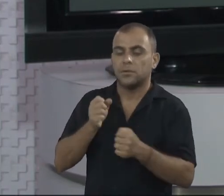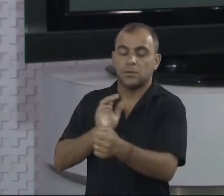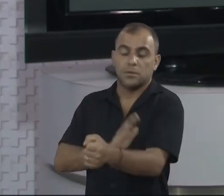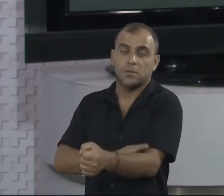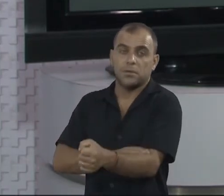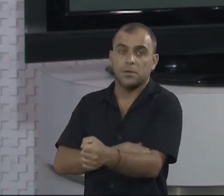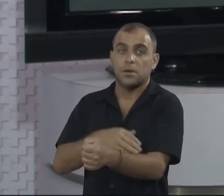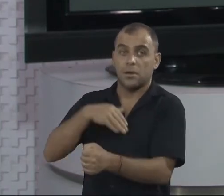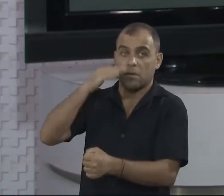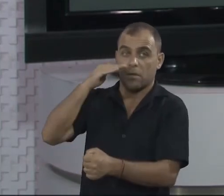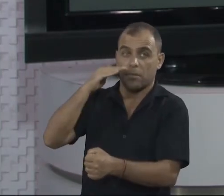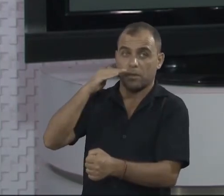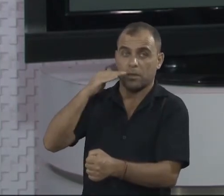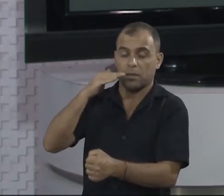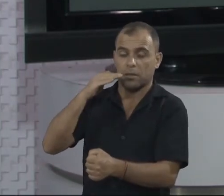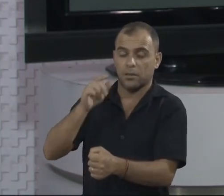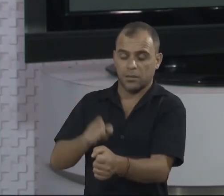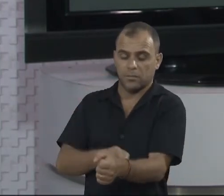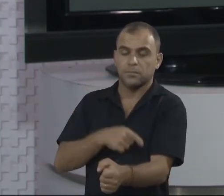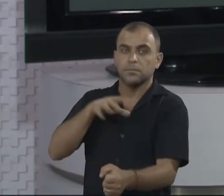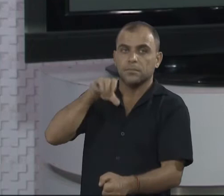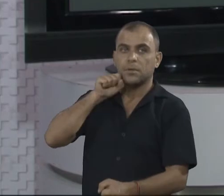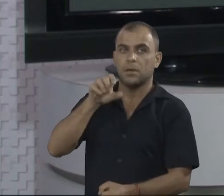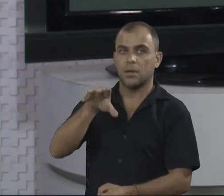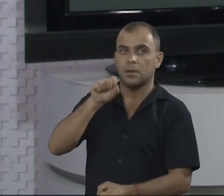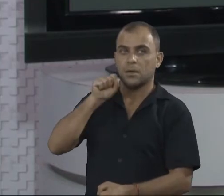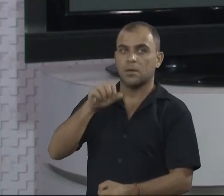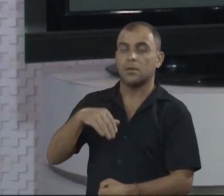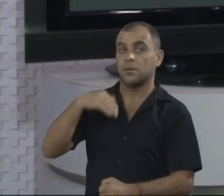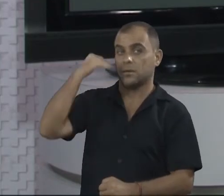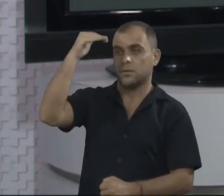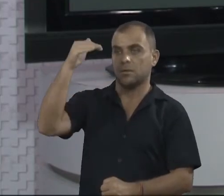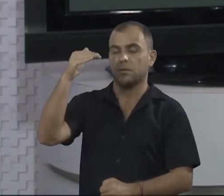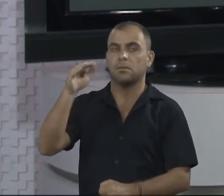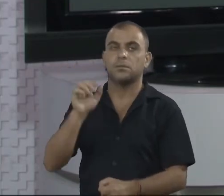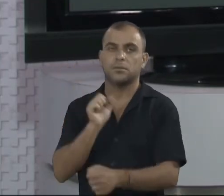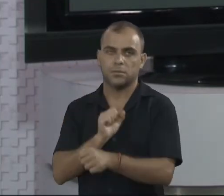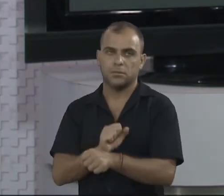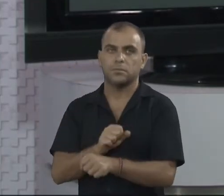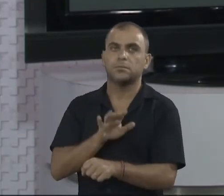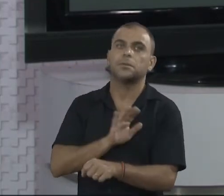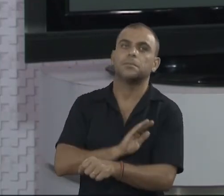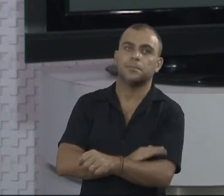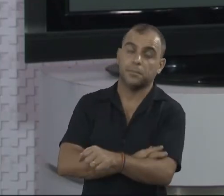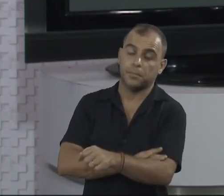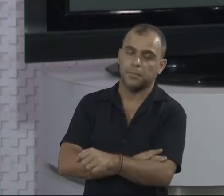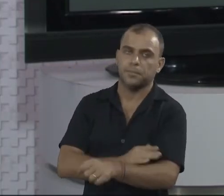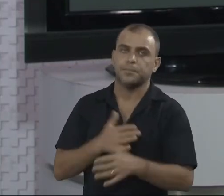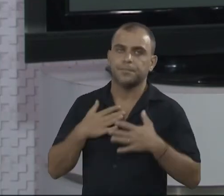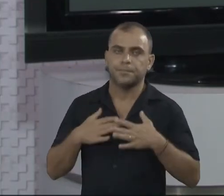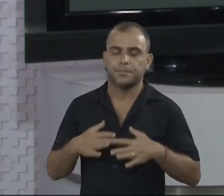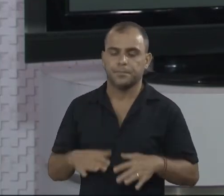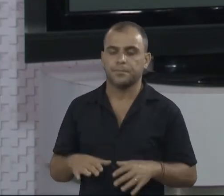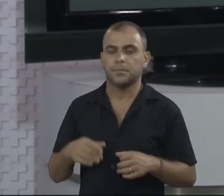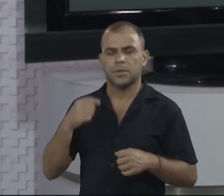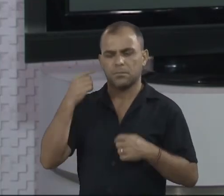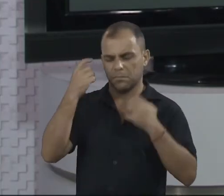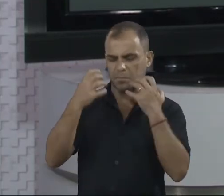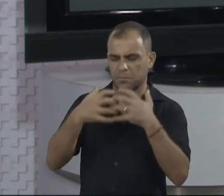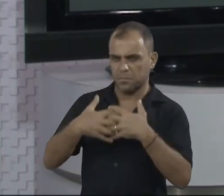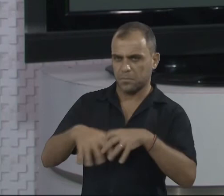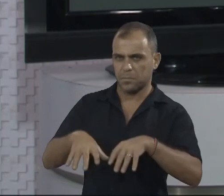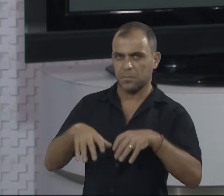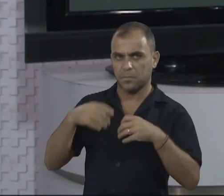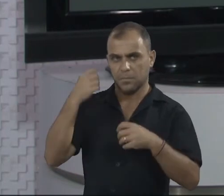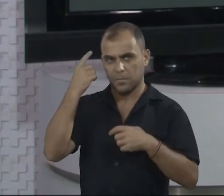frequência cardíaca, isso pode causar, né, uma parada cardíaca, uma parada respiratória. Descontrole emocional, como eu disse, você